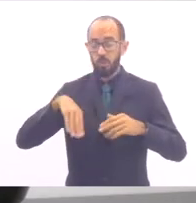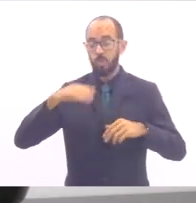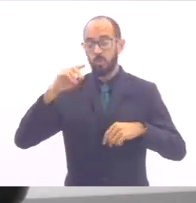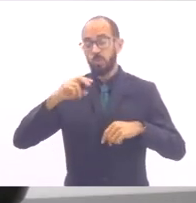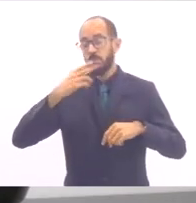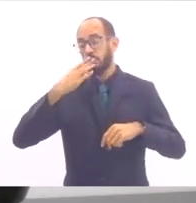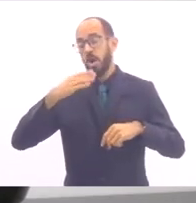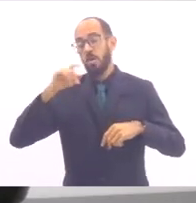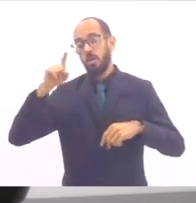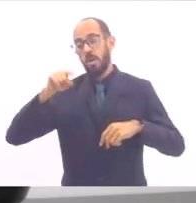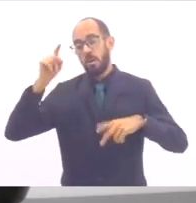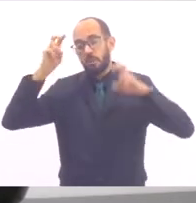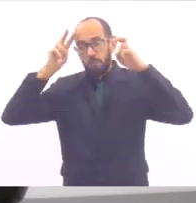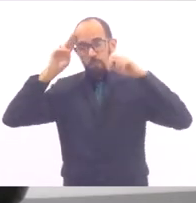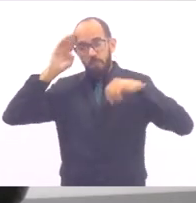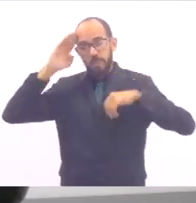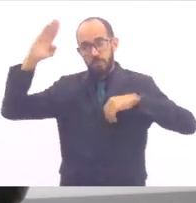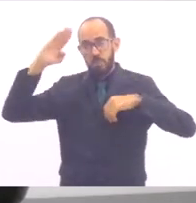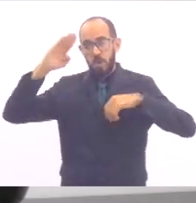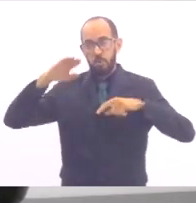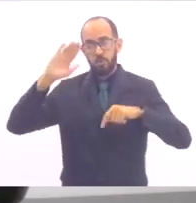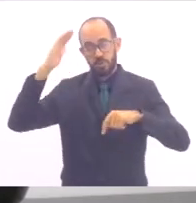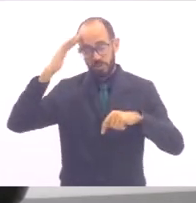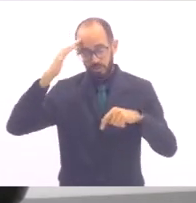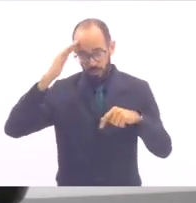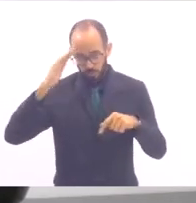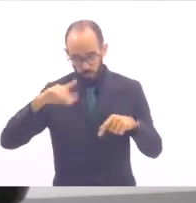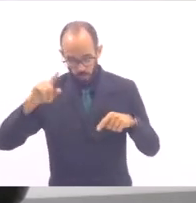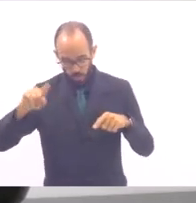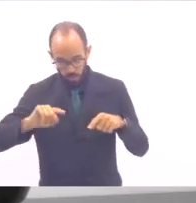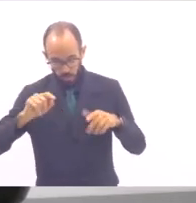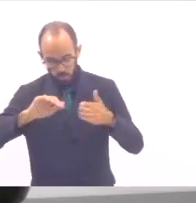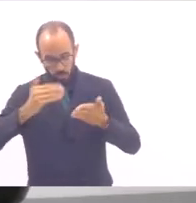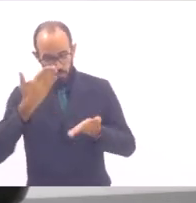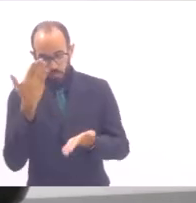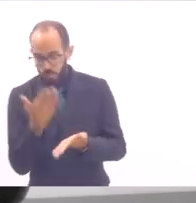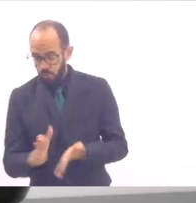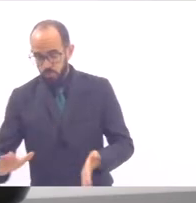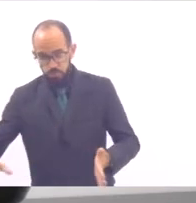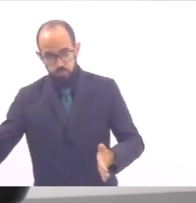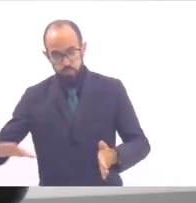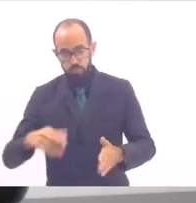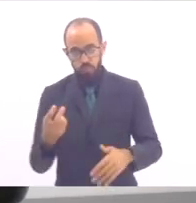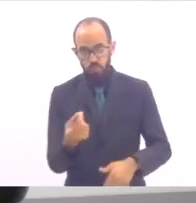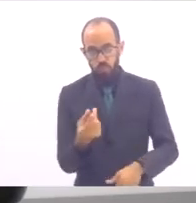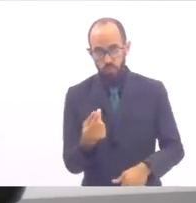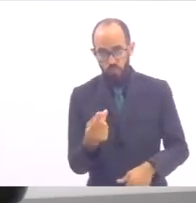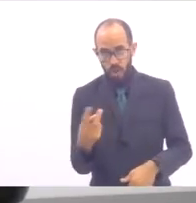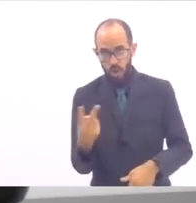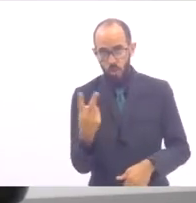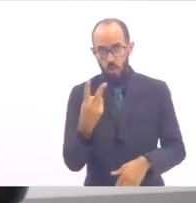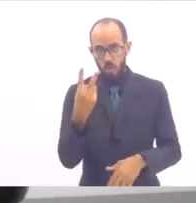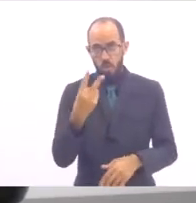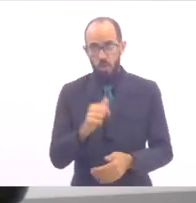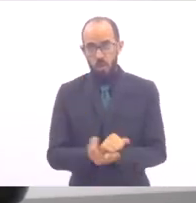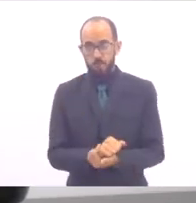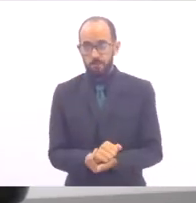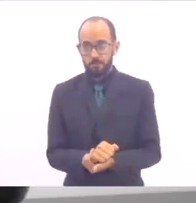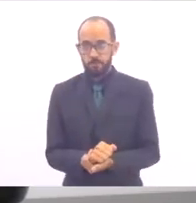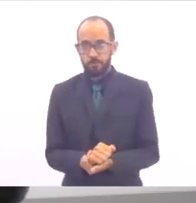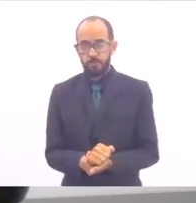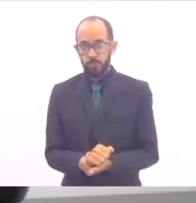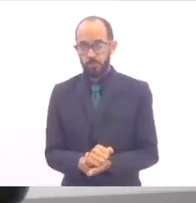o conflito de entendimento entre a questão de uma expropriação de valor econômico frente ao